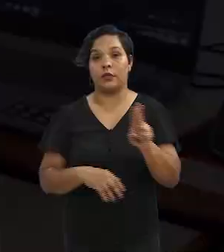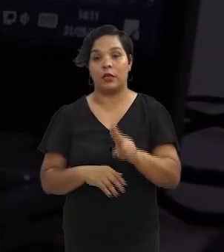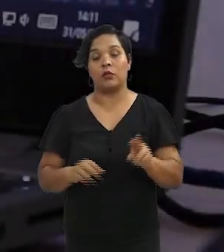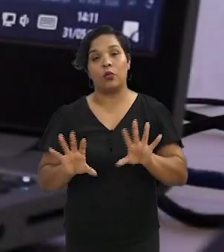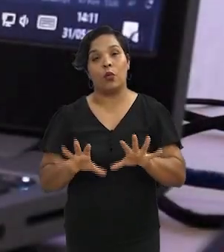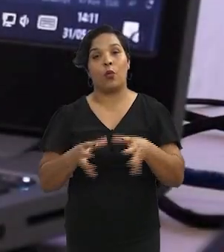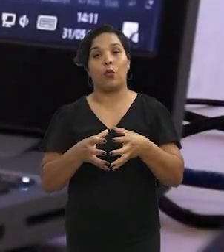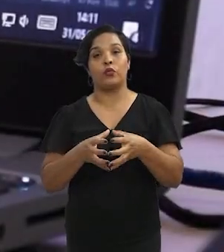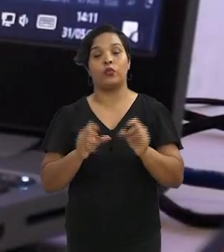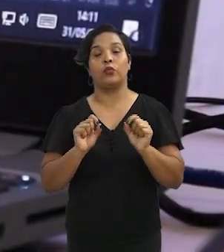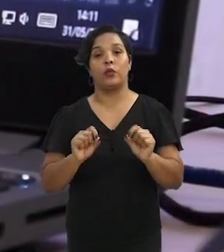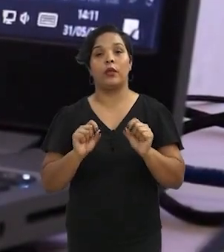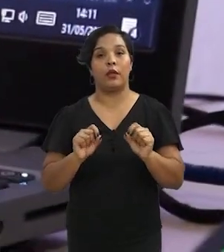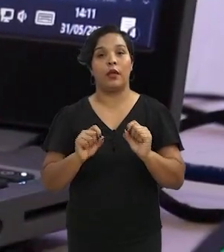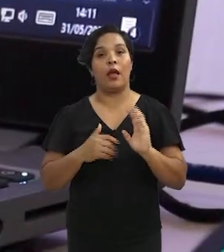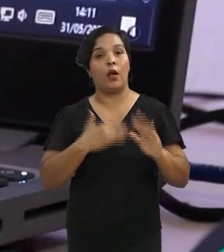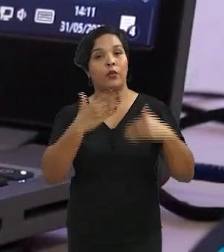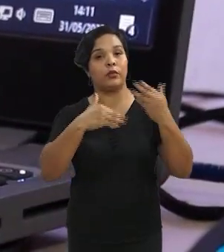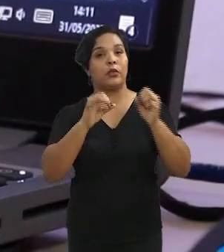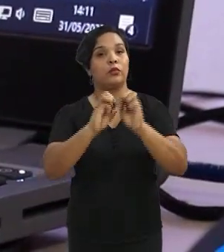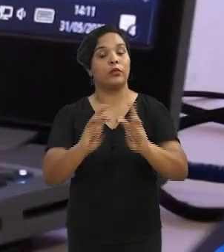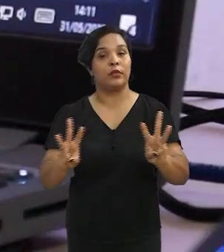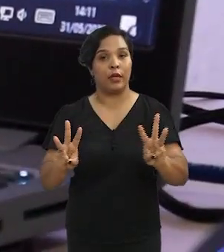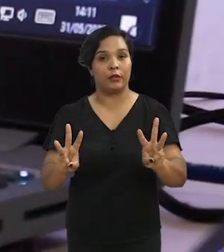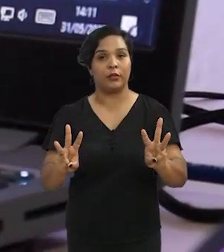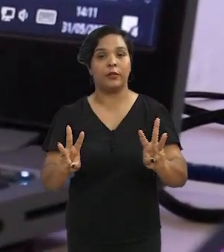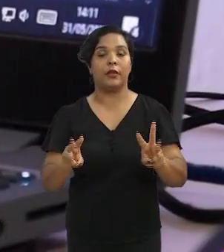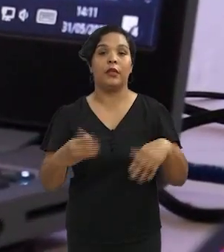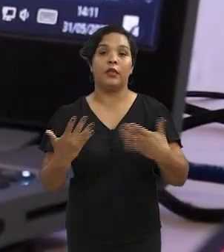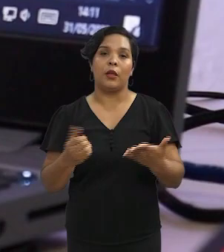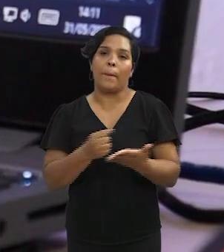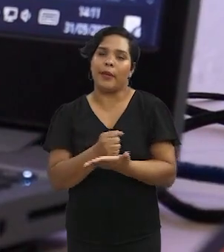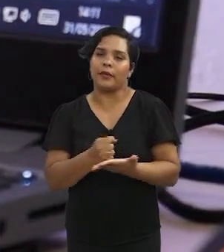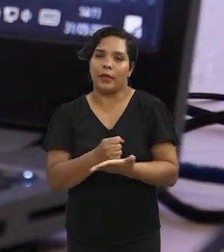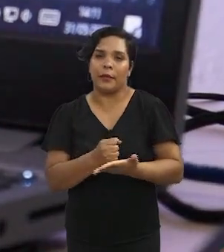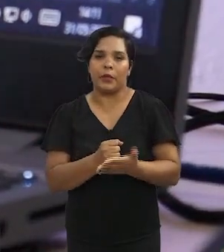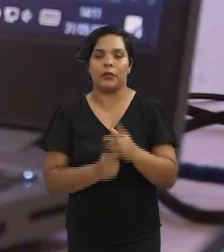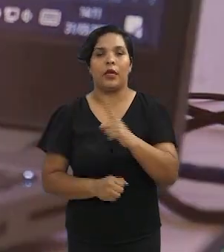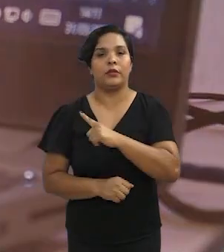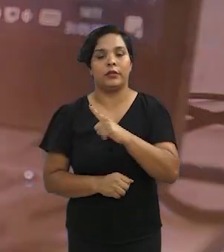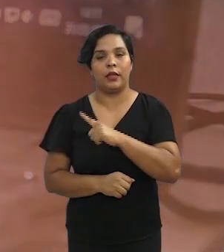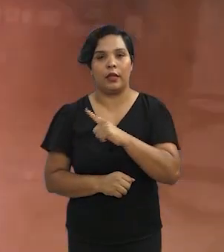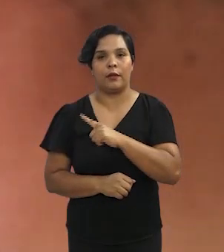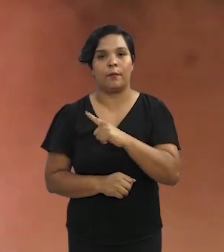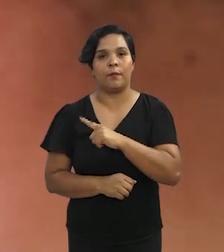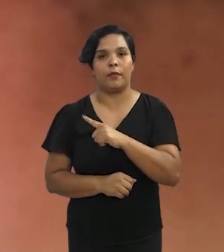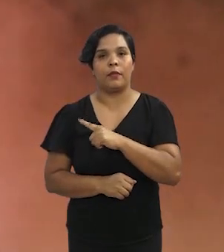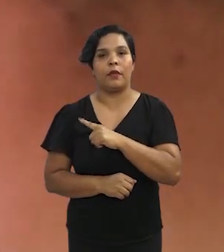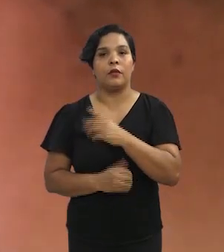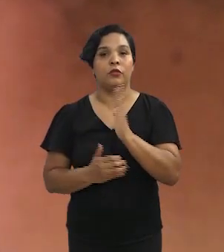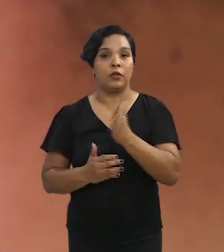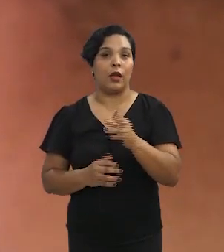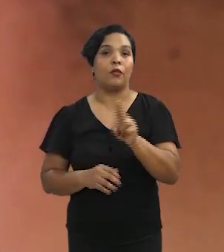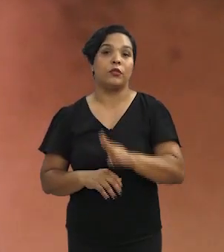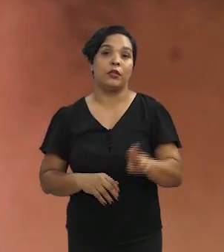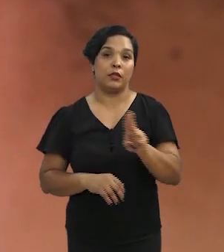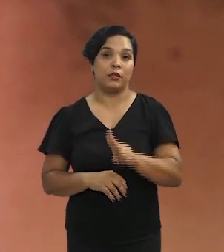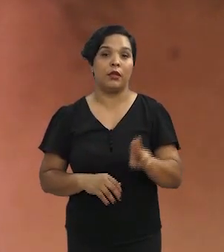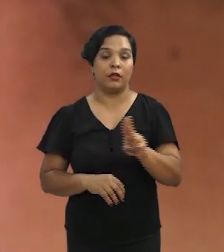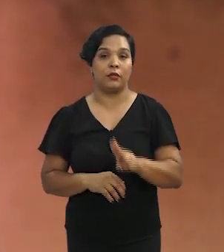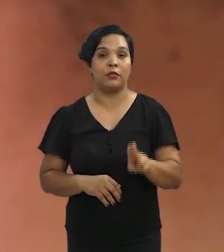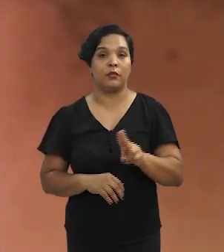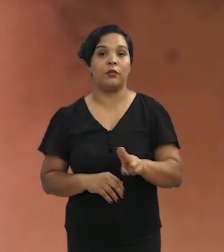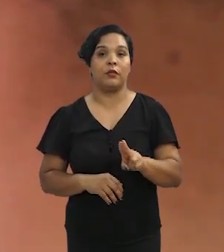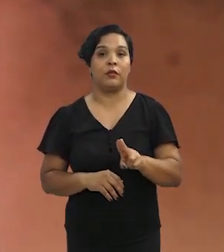gente está utilizando agora, em conjunto com a construção do site. Então, basicamente, a gente tem esse framework